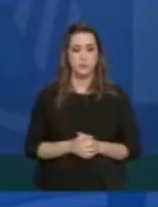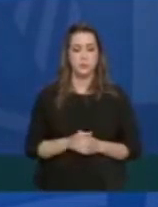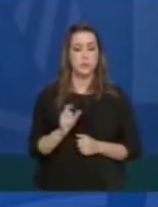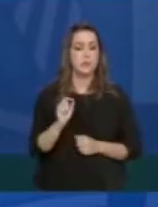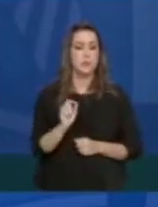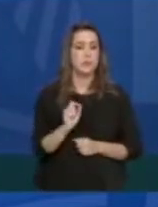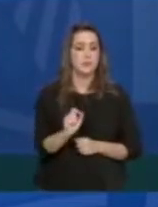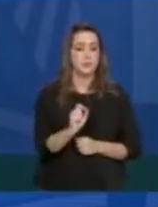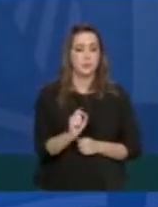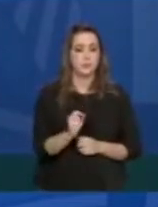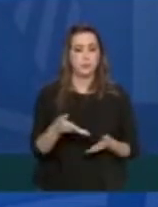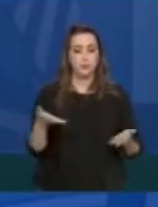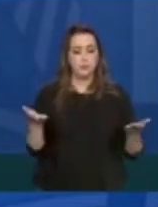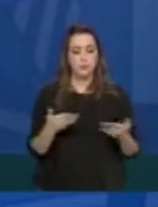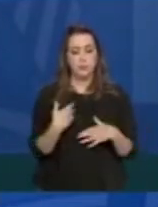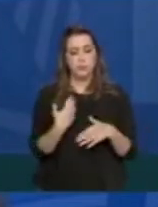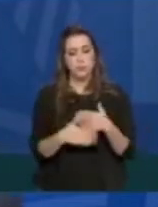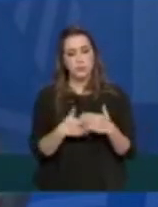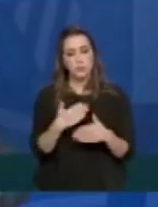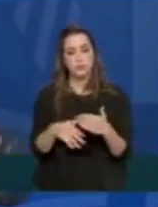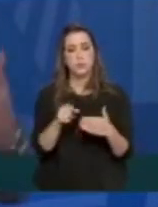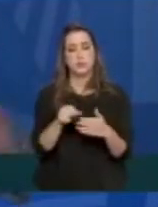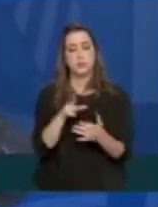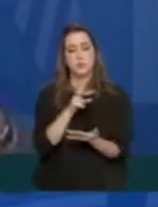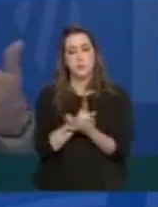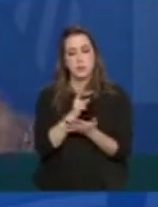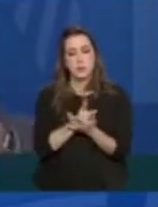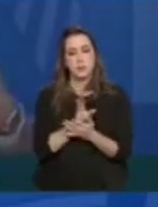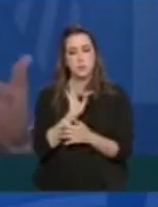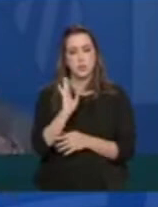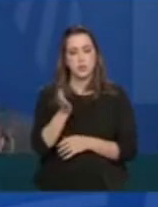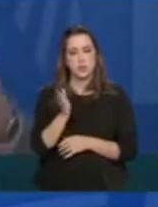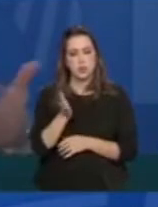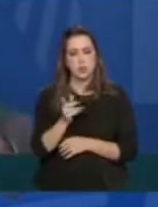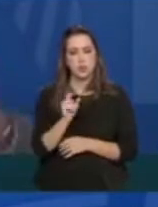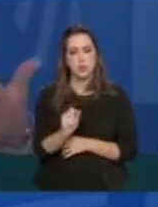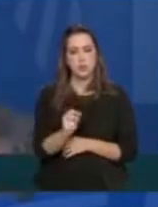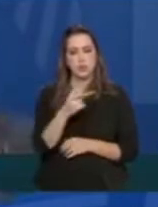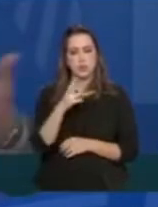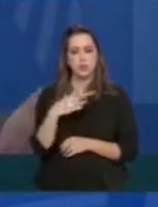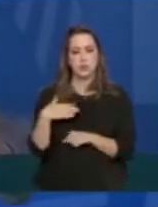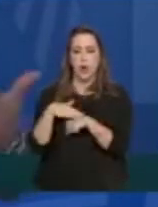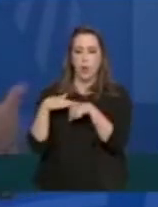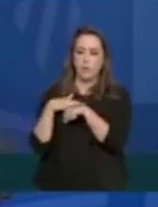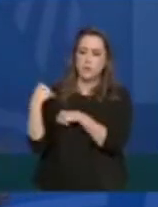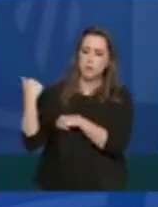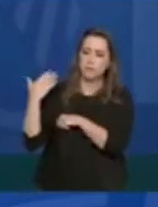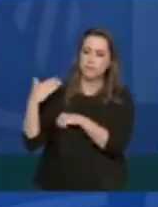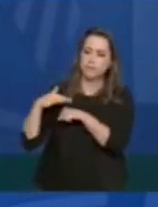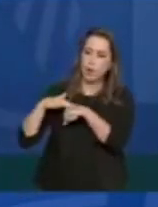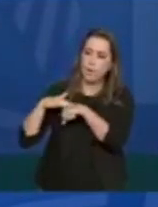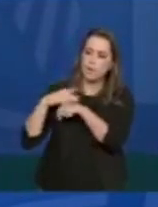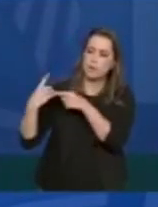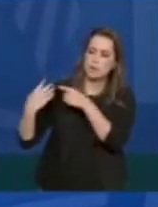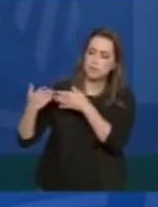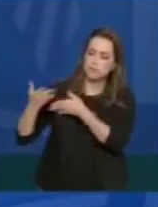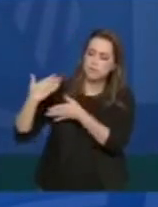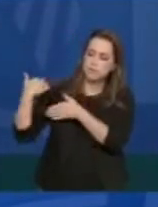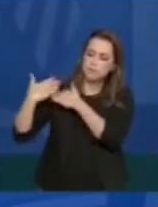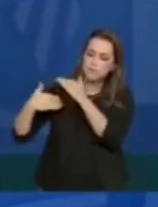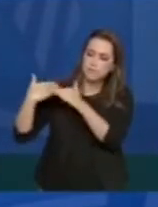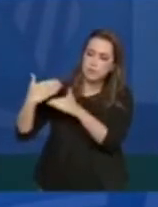que a partir de hoje, apesar de já virmos conversando ao longo desse último